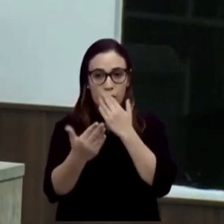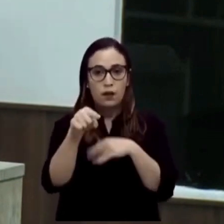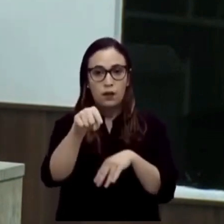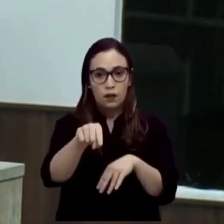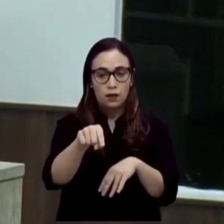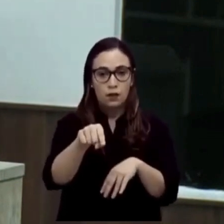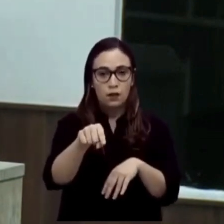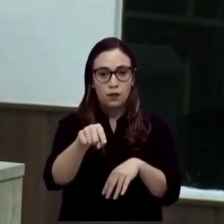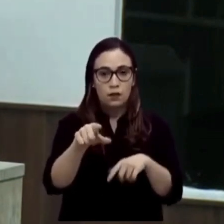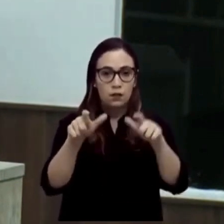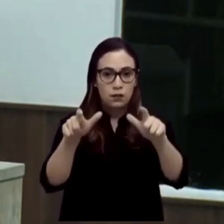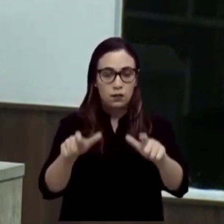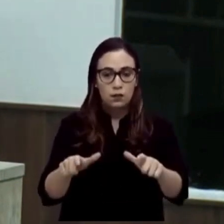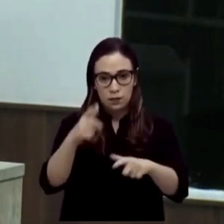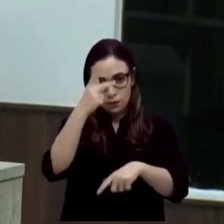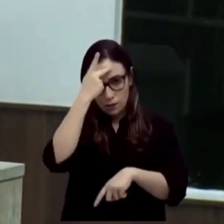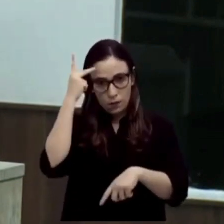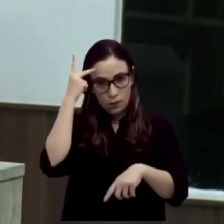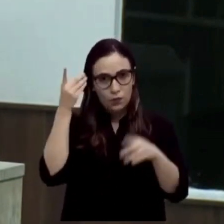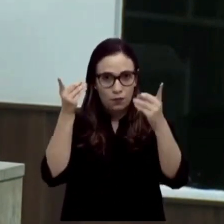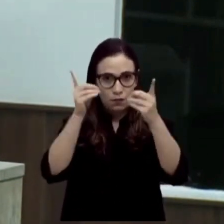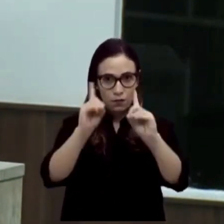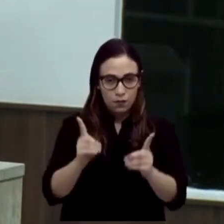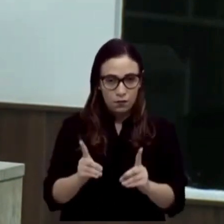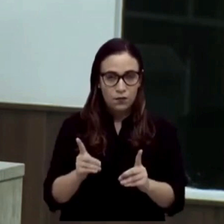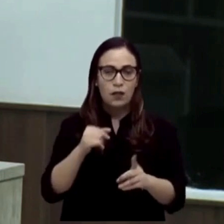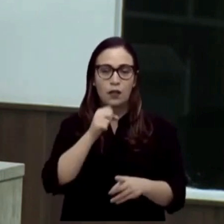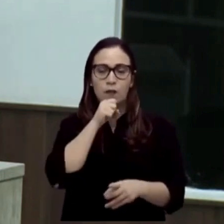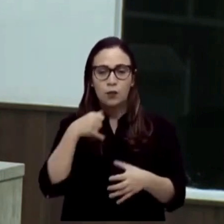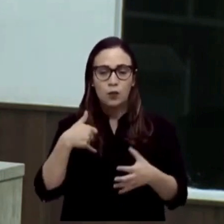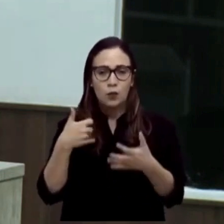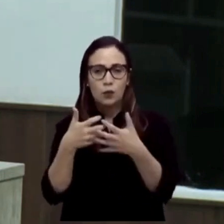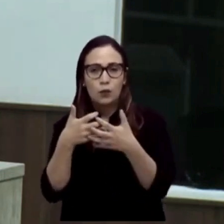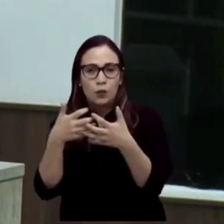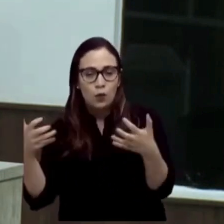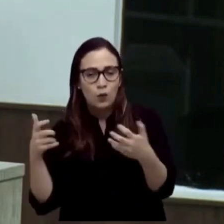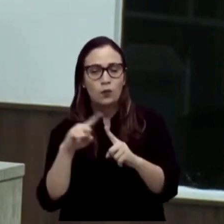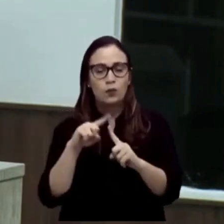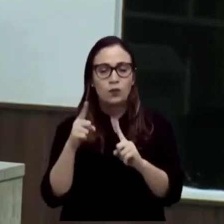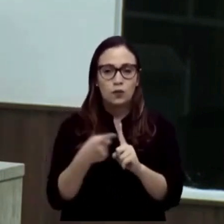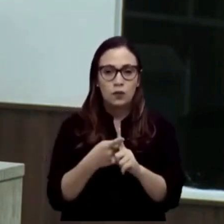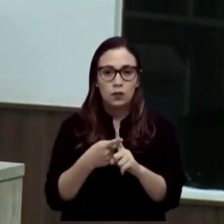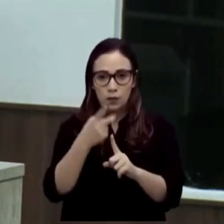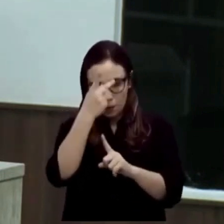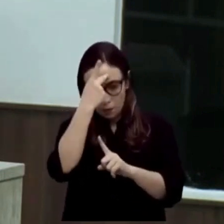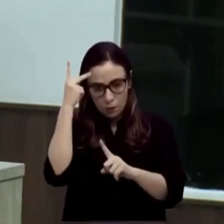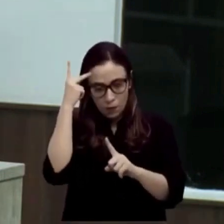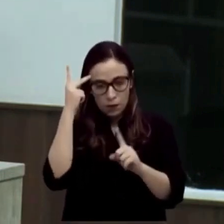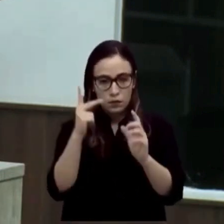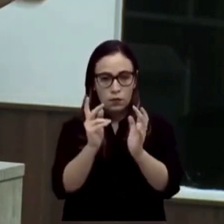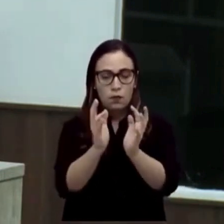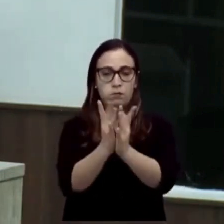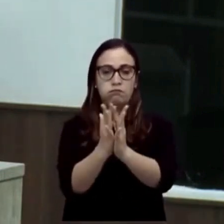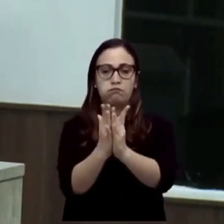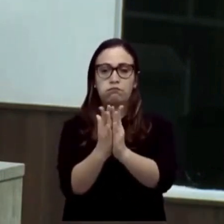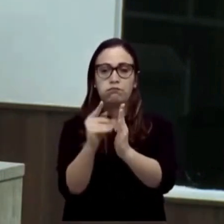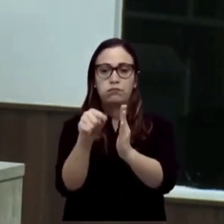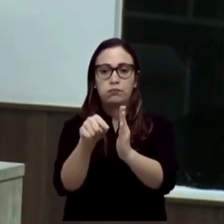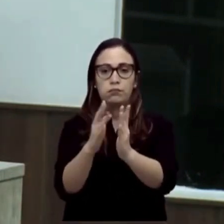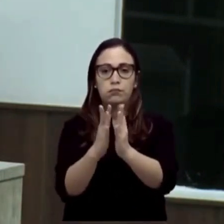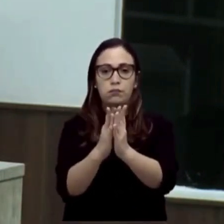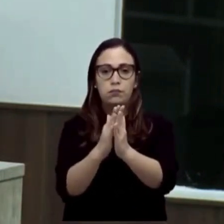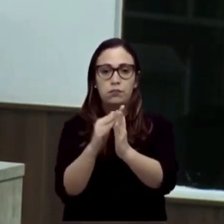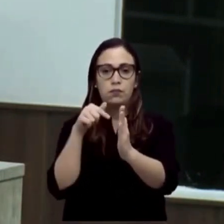espaço das pessoas preferenciais. E aí está todo mundo acumulado lá na frente e o resto